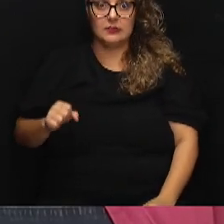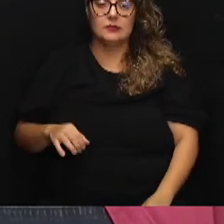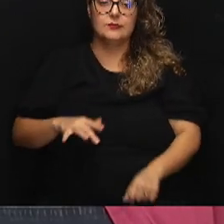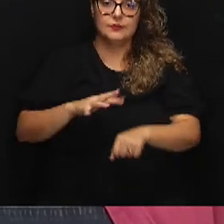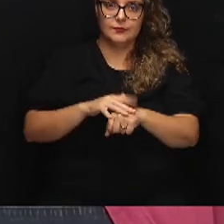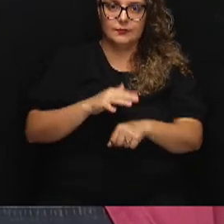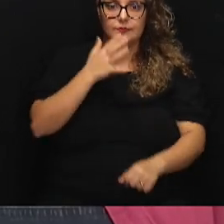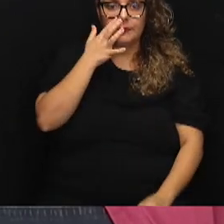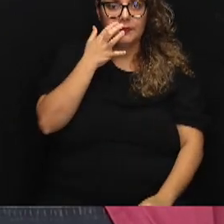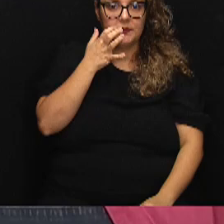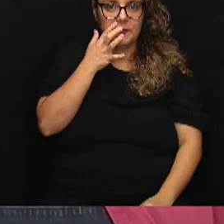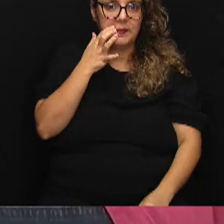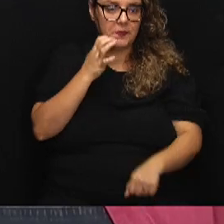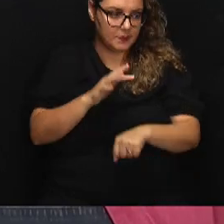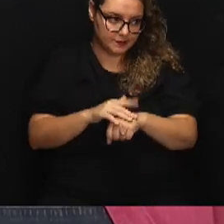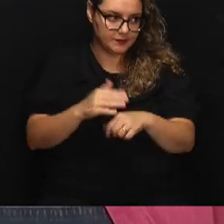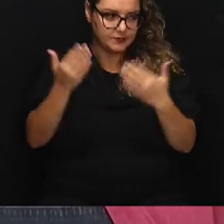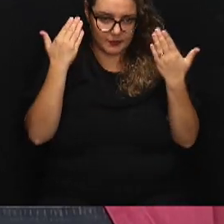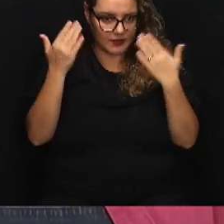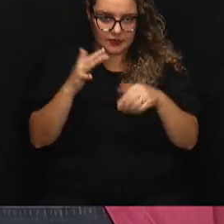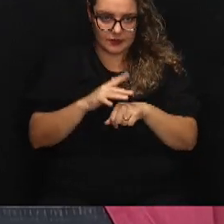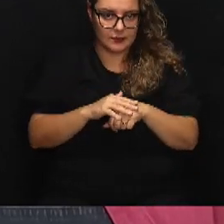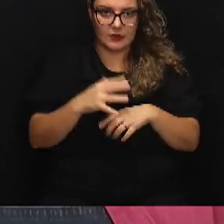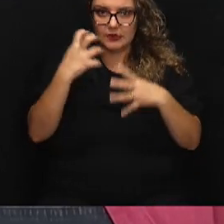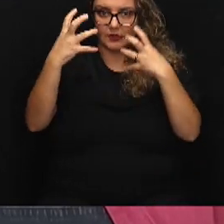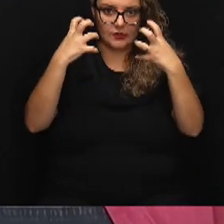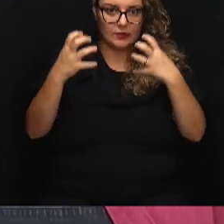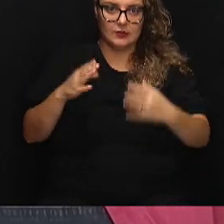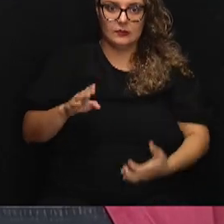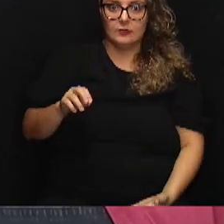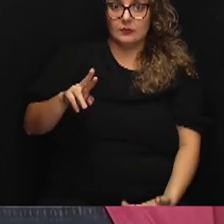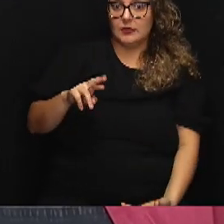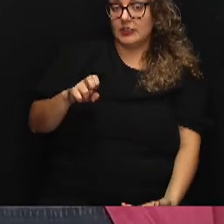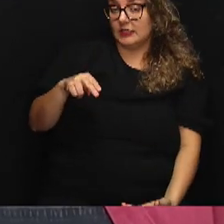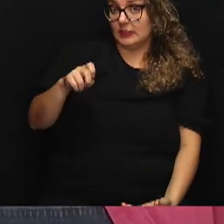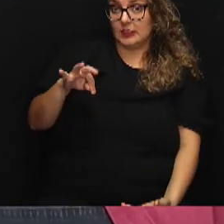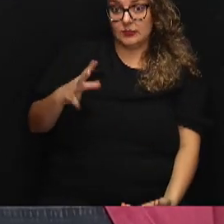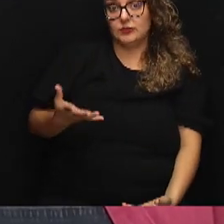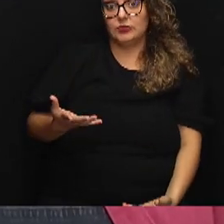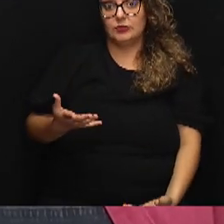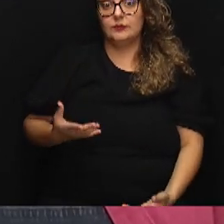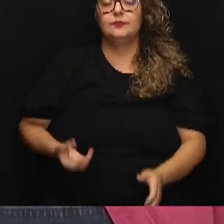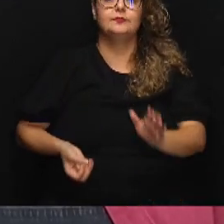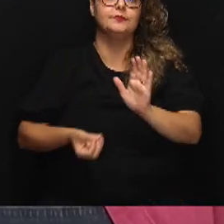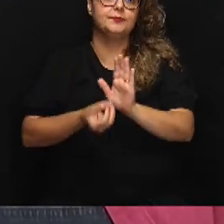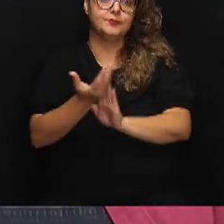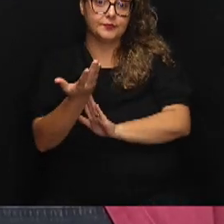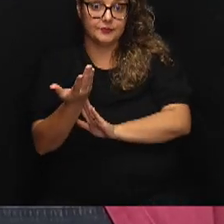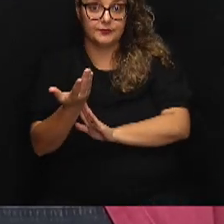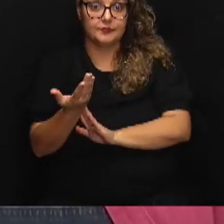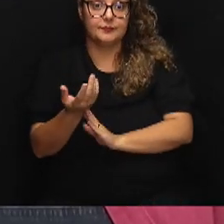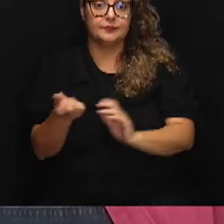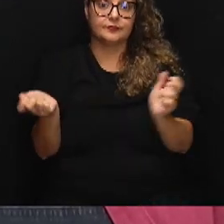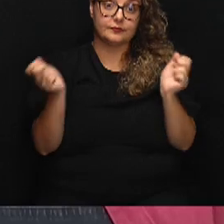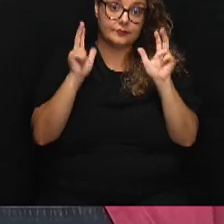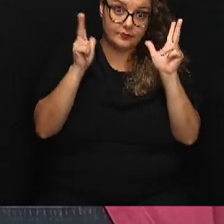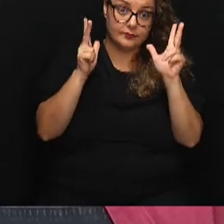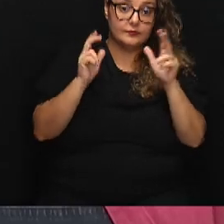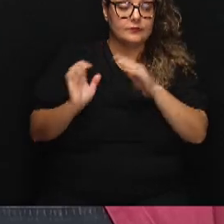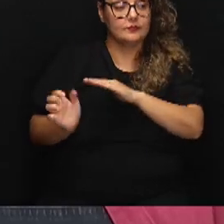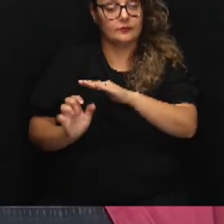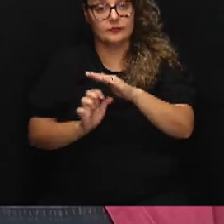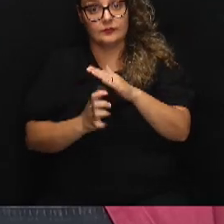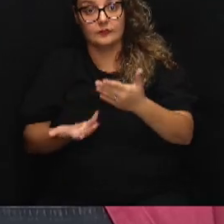com doenças psicopatológicas mesmo, estresse, burnout e tudo mais. Então surgiu esse despertar para as empresas,